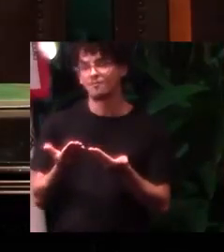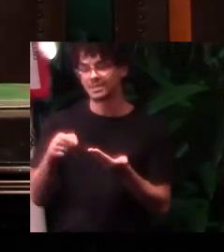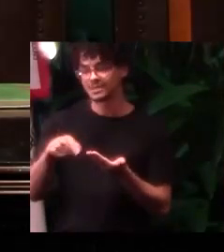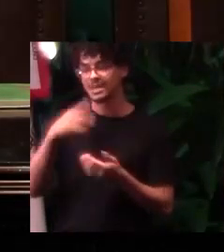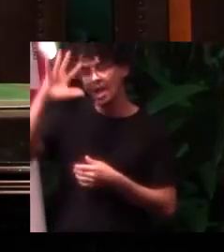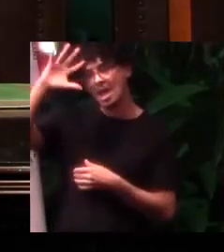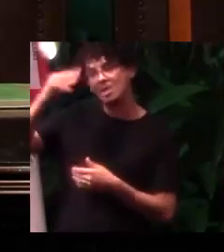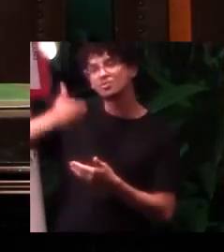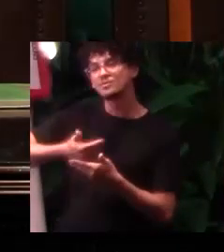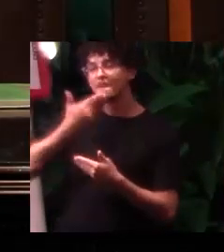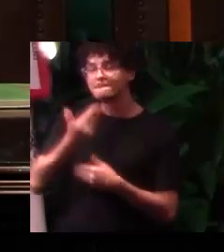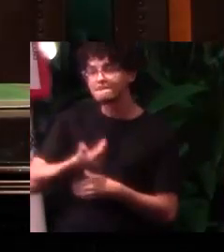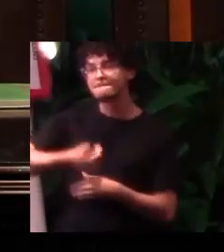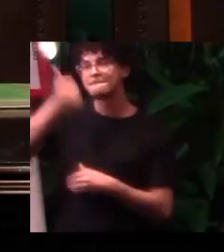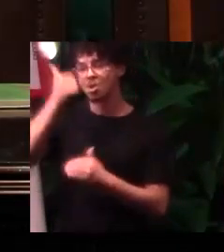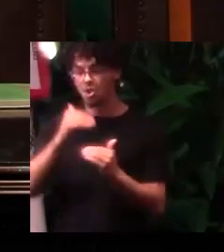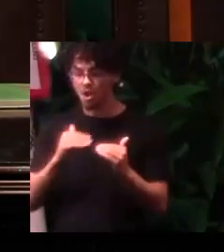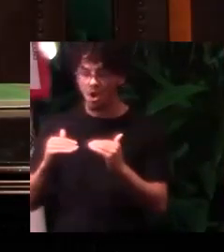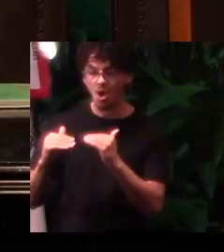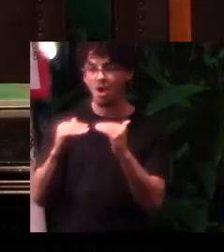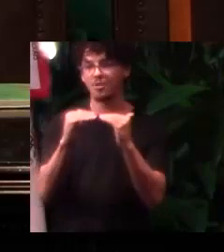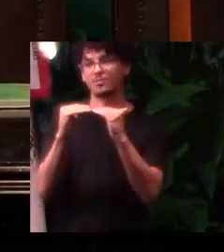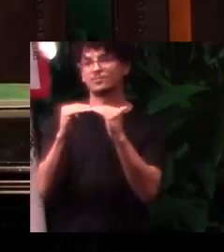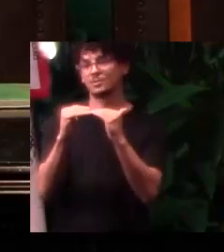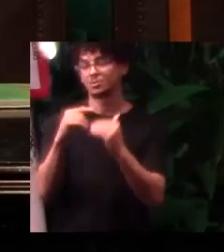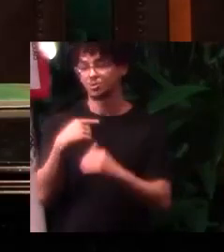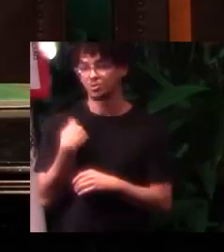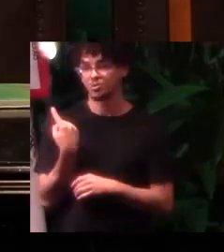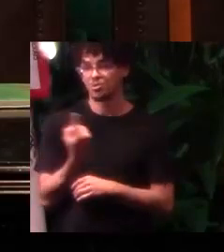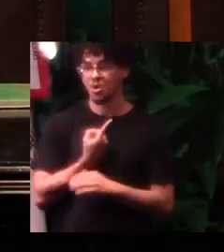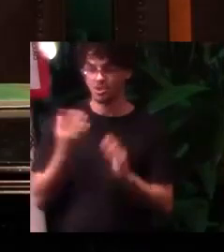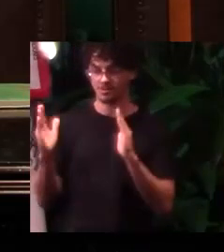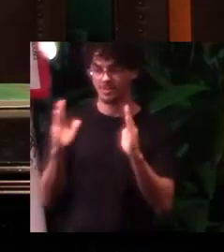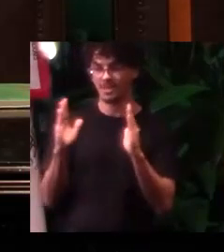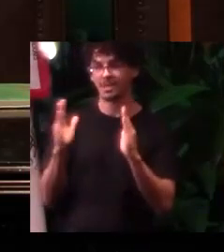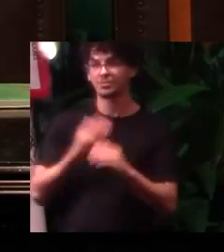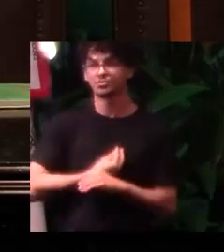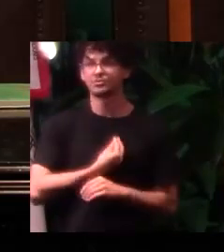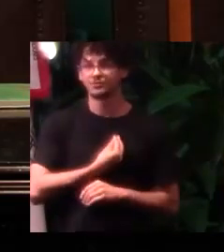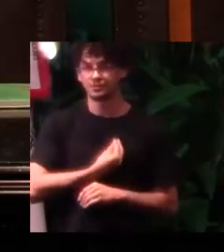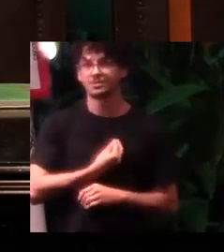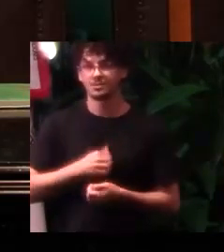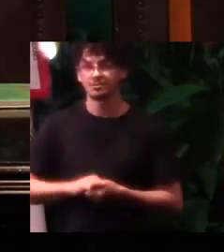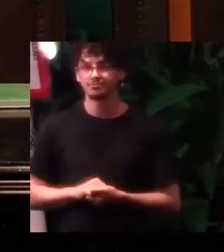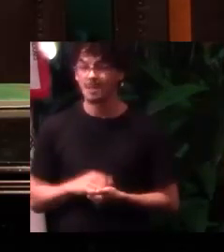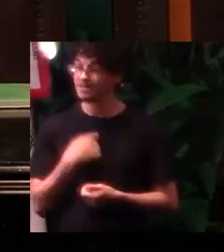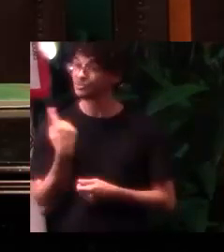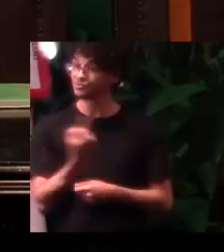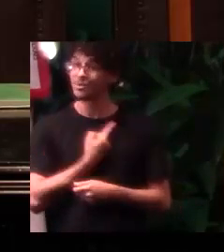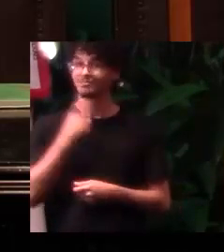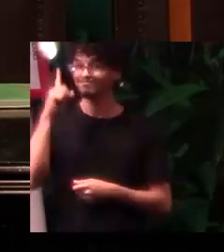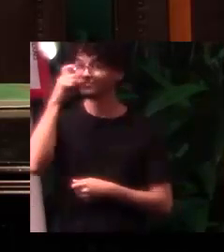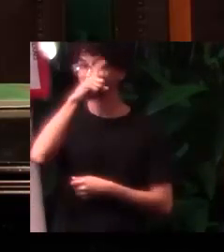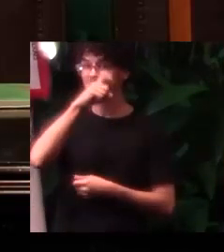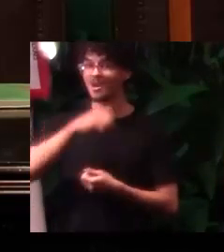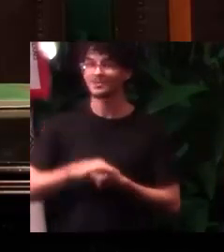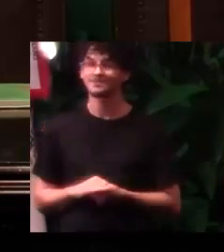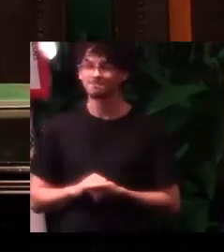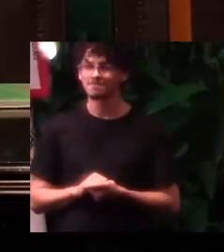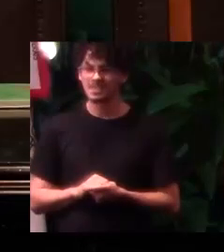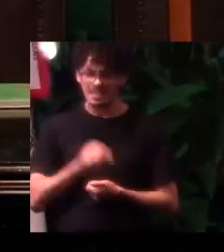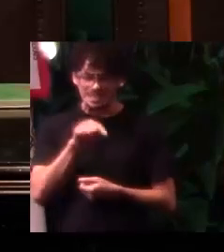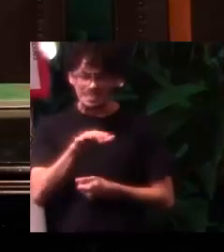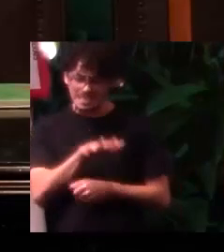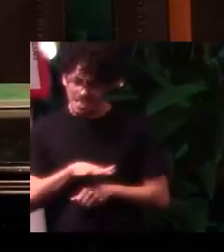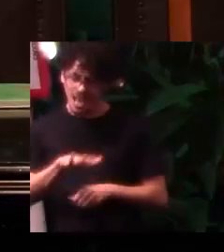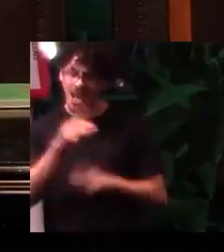soluções muito mais coerentes com os problemas dos nossos tempos. Mas nós temos dificuldade. E essas dificuldades,